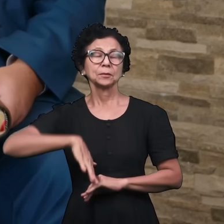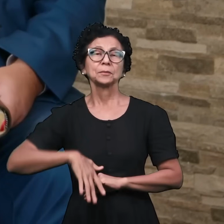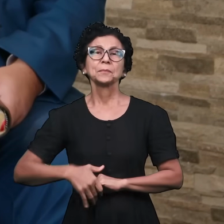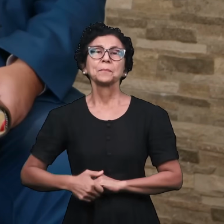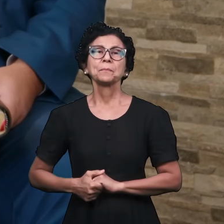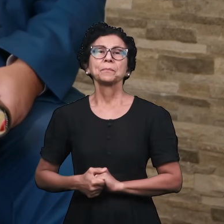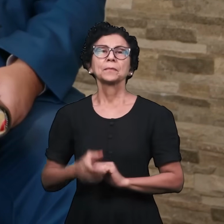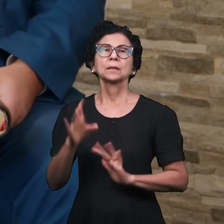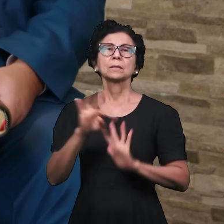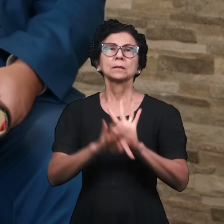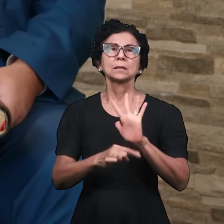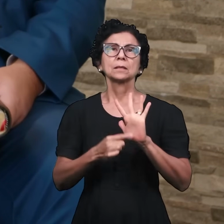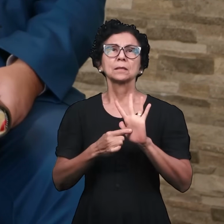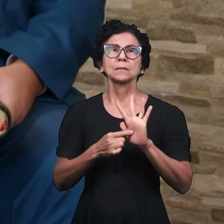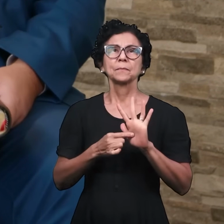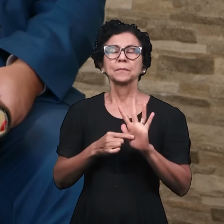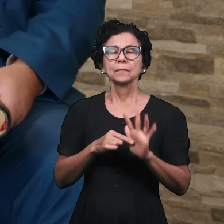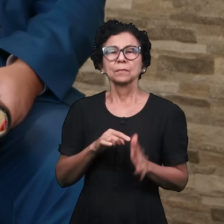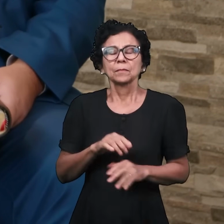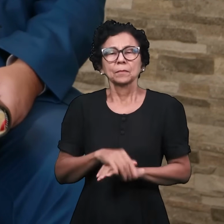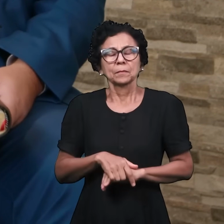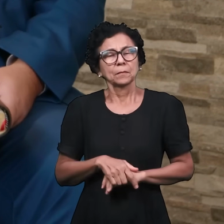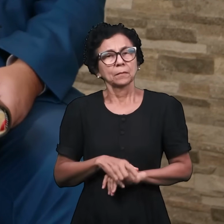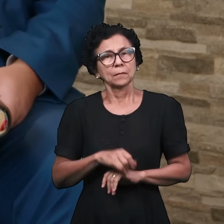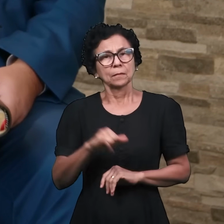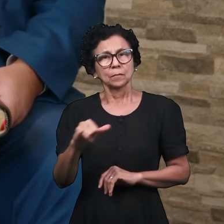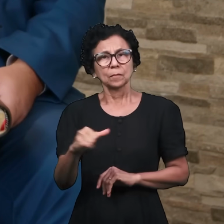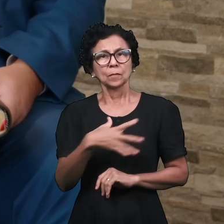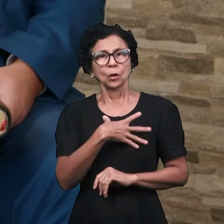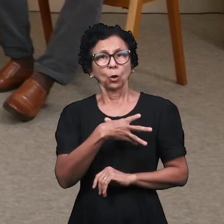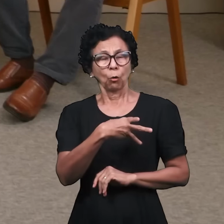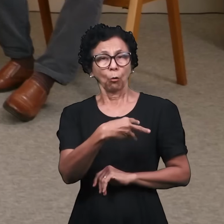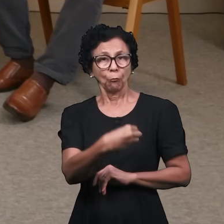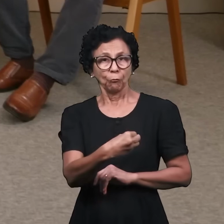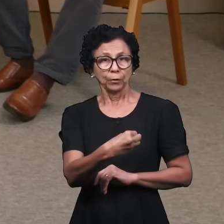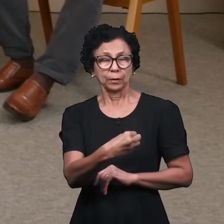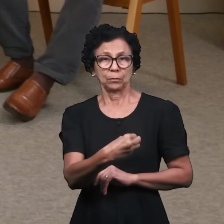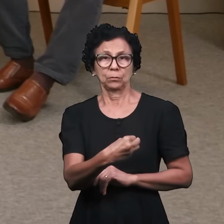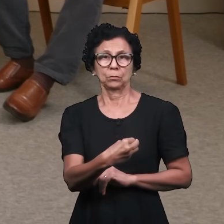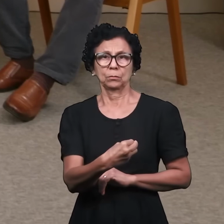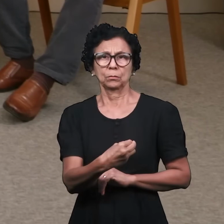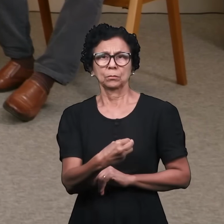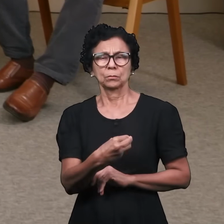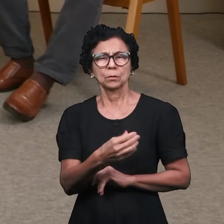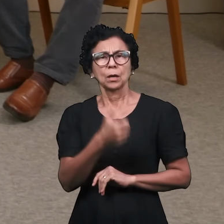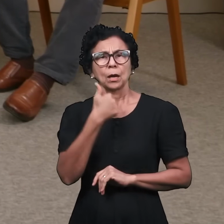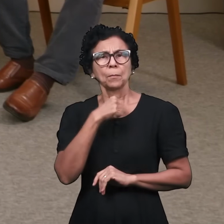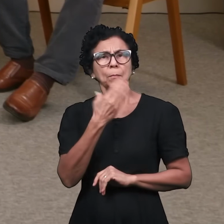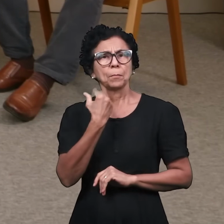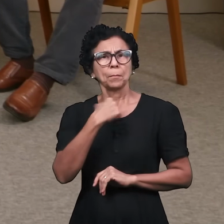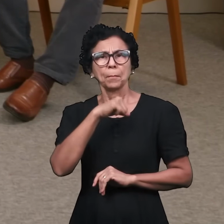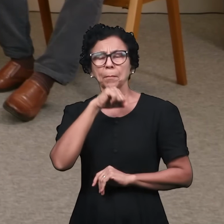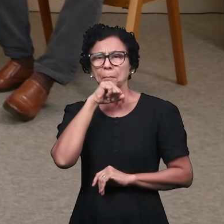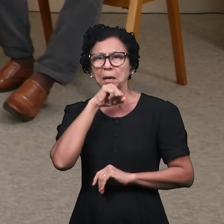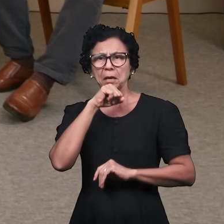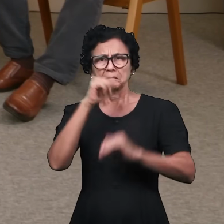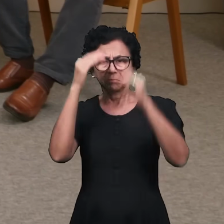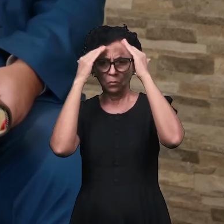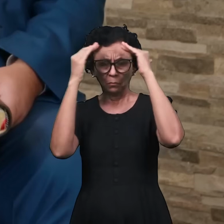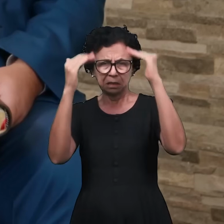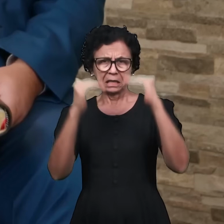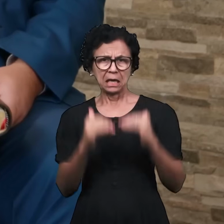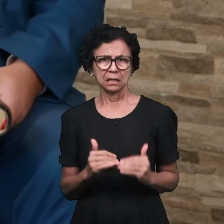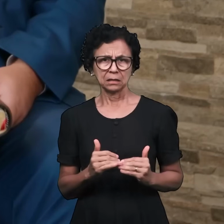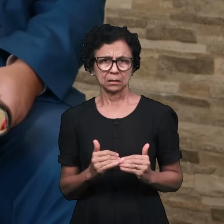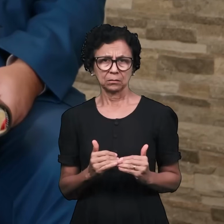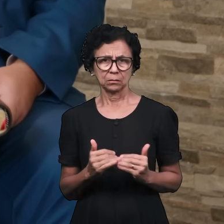Márcio, que fala, se os filhos não obedecem os pais que eles veem, como vão obedecer ao Senhor que eles não veem? Interessante.